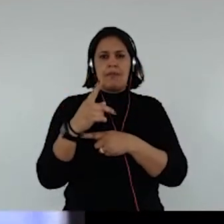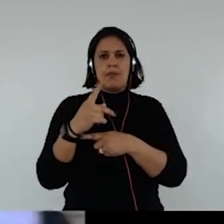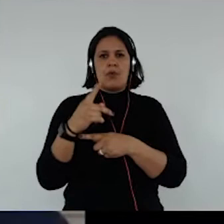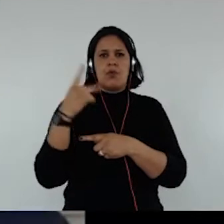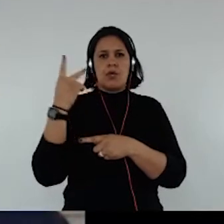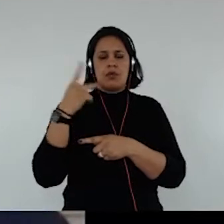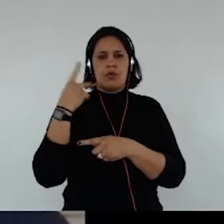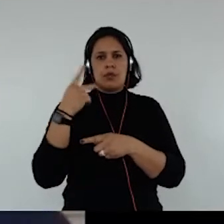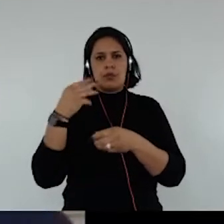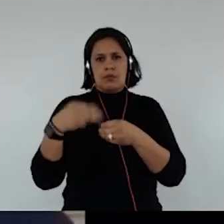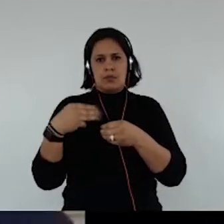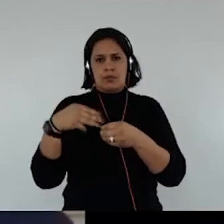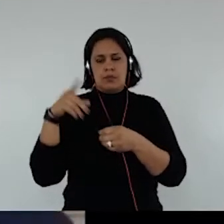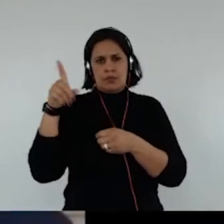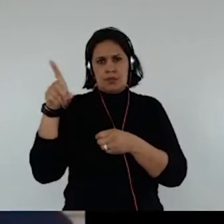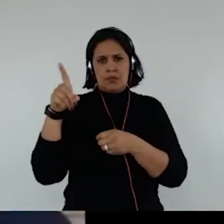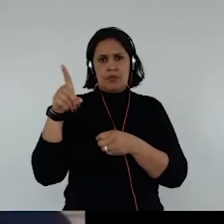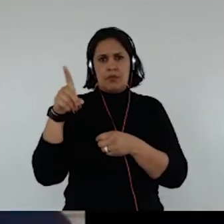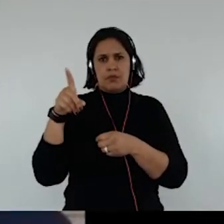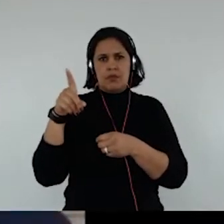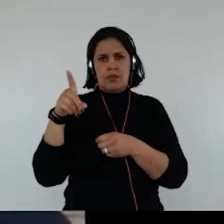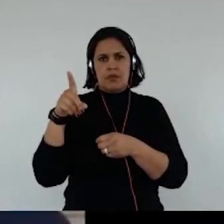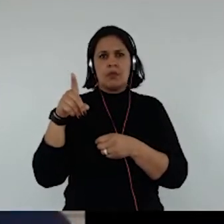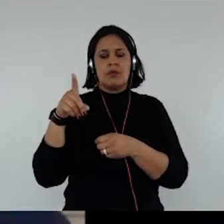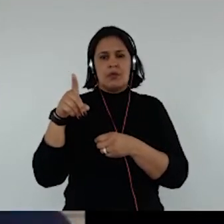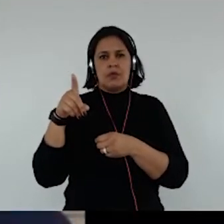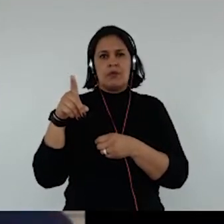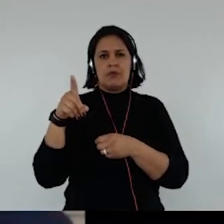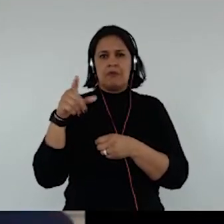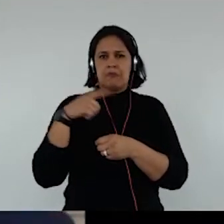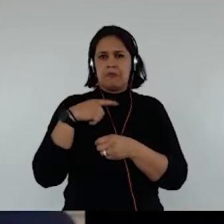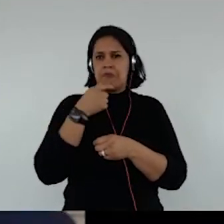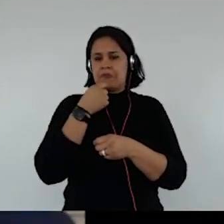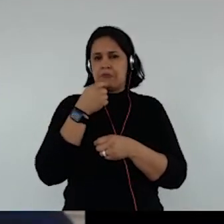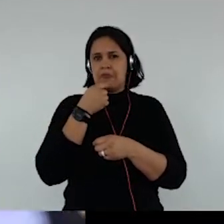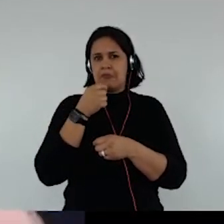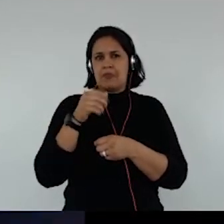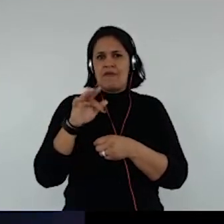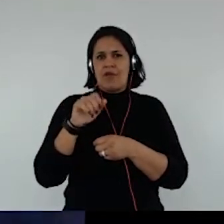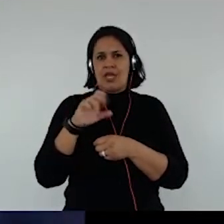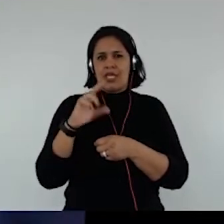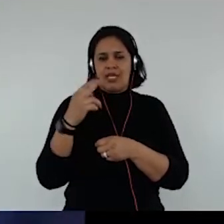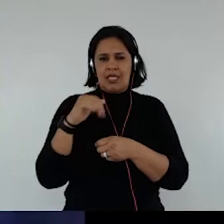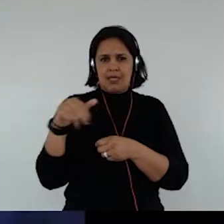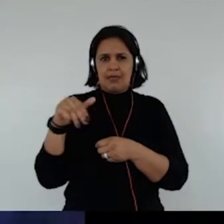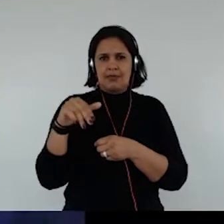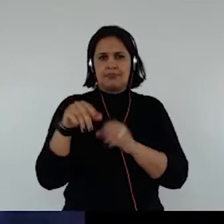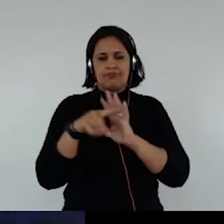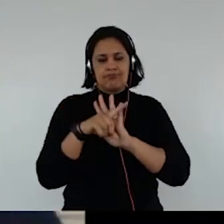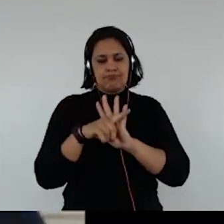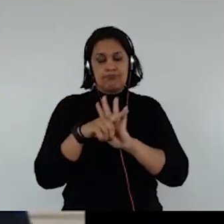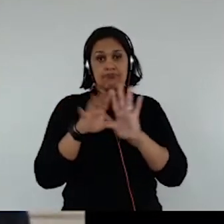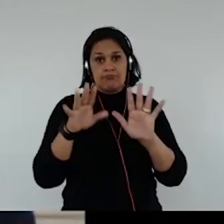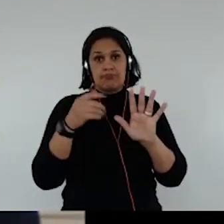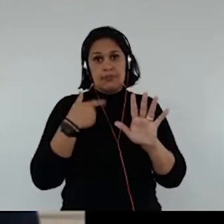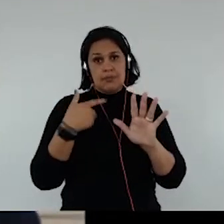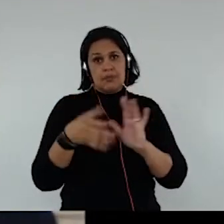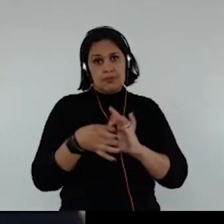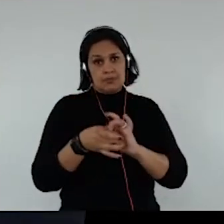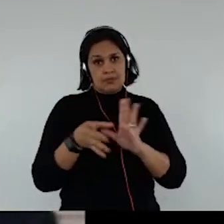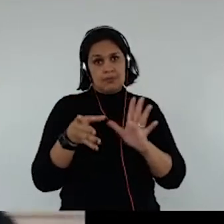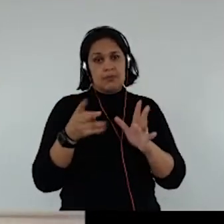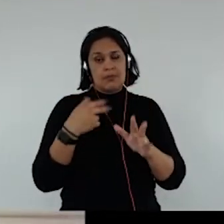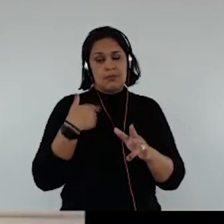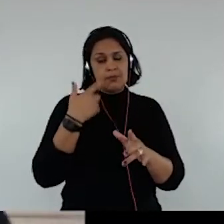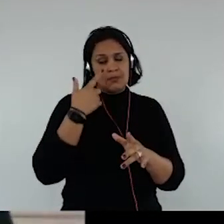da tese, o ministro Fachin foi um dos examinadores. Então, eu vou me permitir fazer